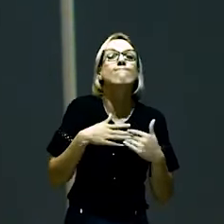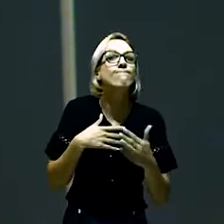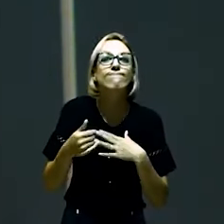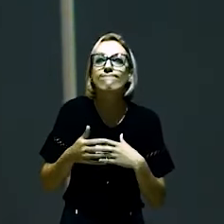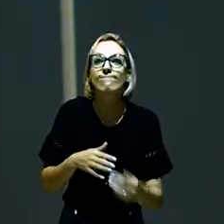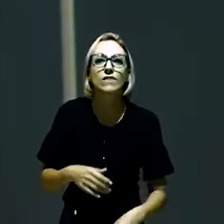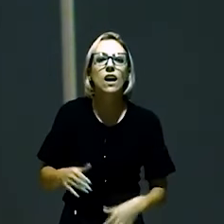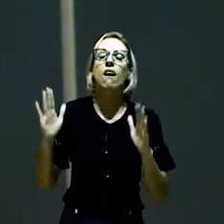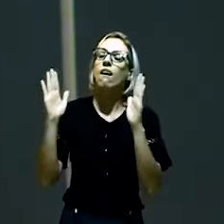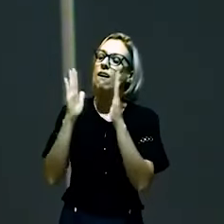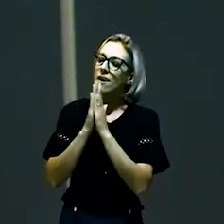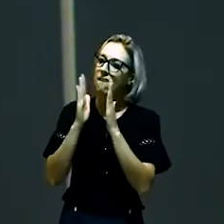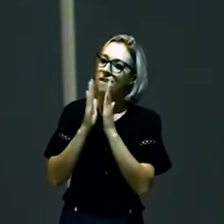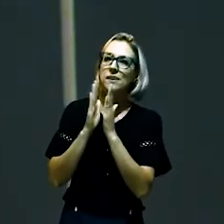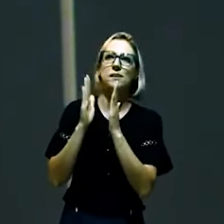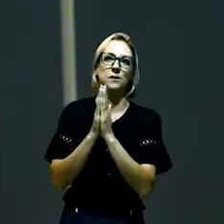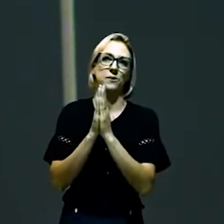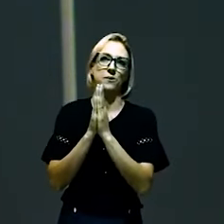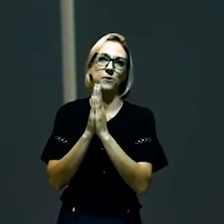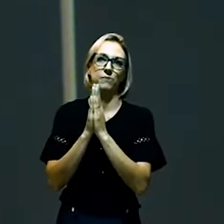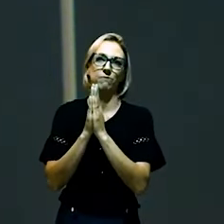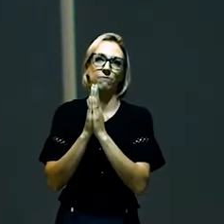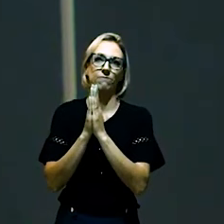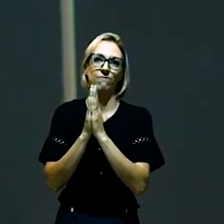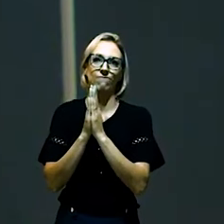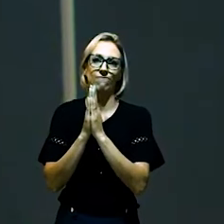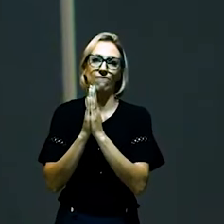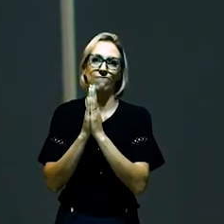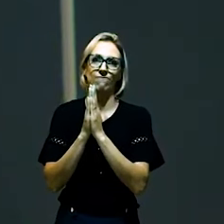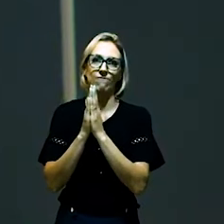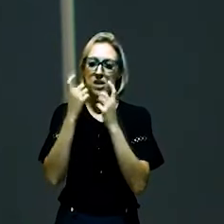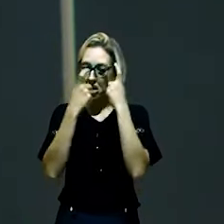Não se preocupe com ninguém, não. Se preocupe com você,